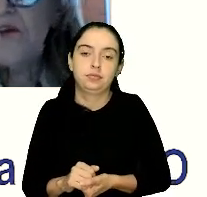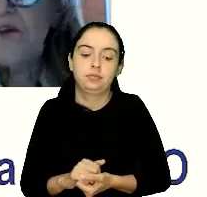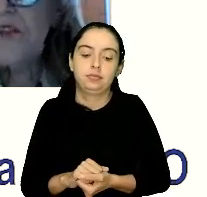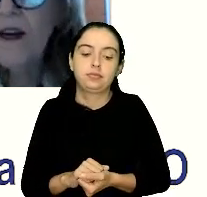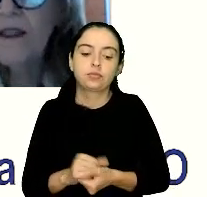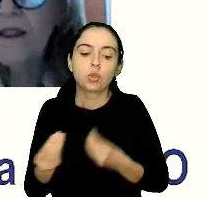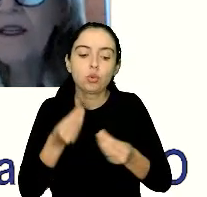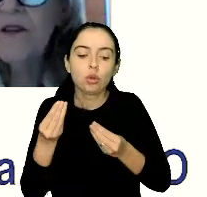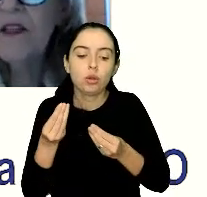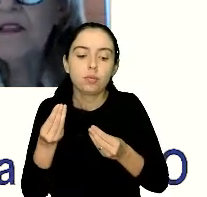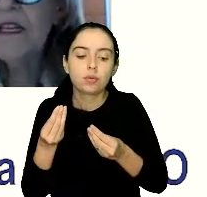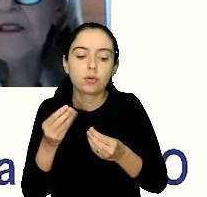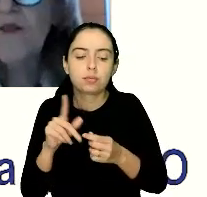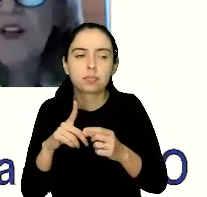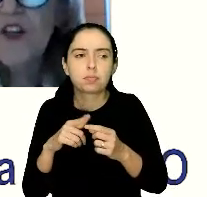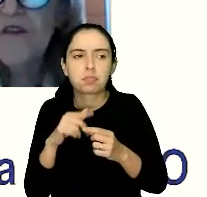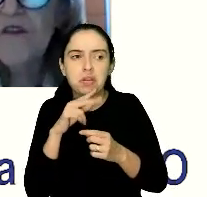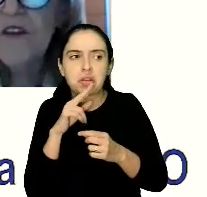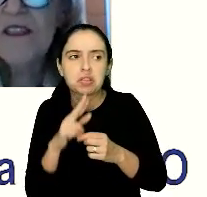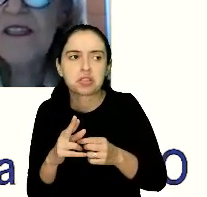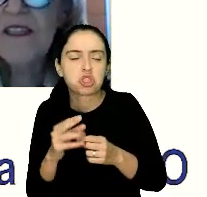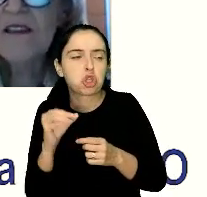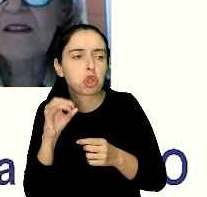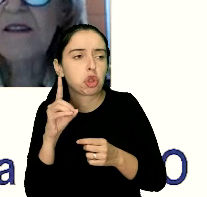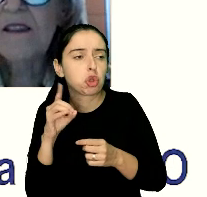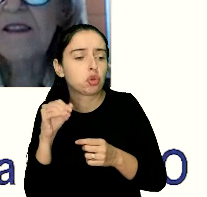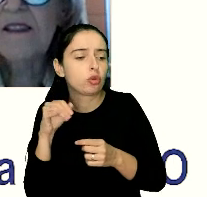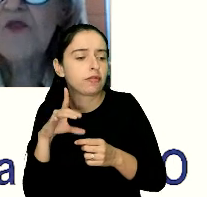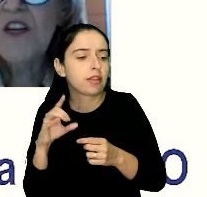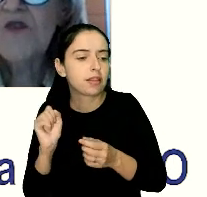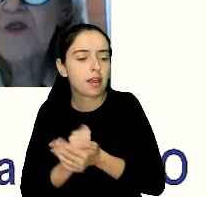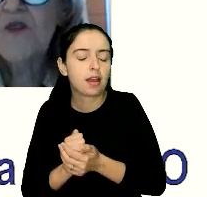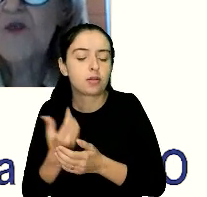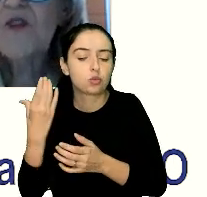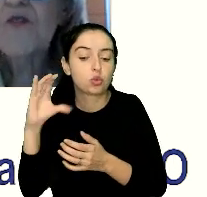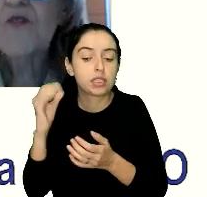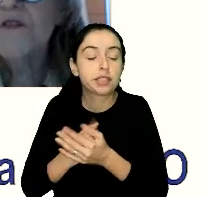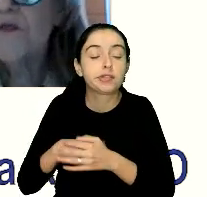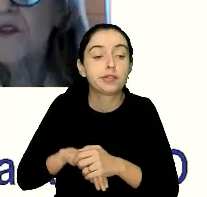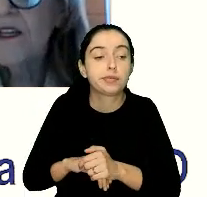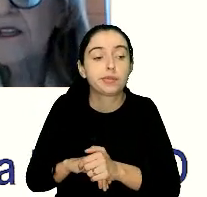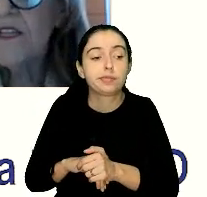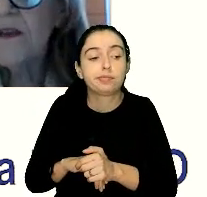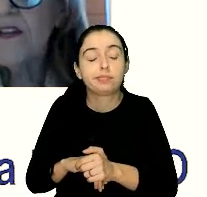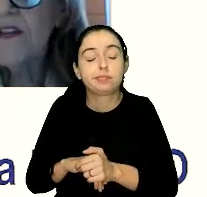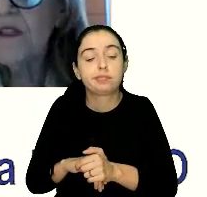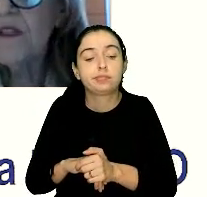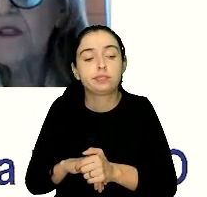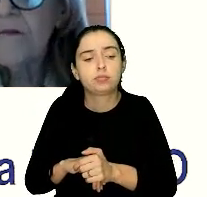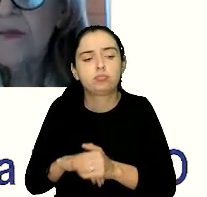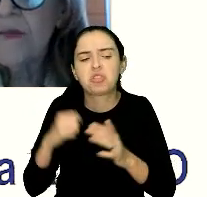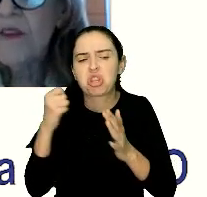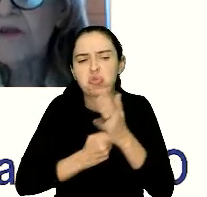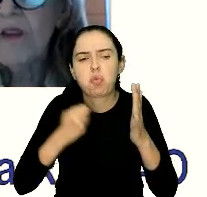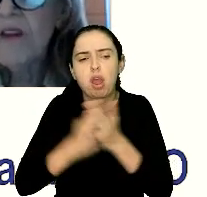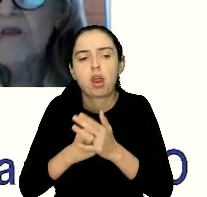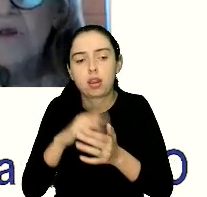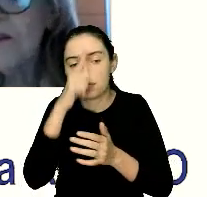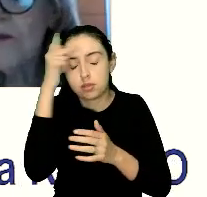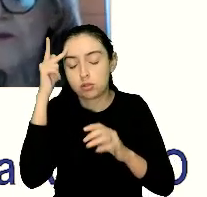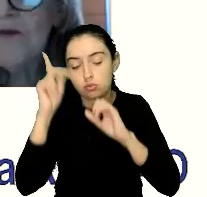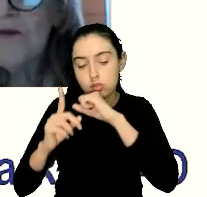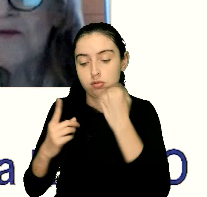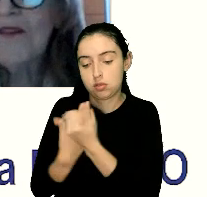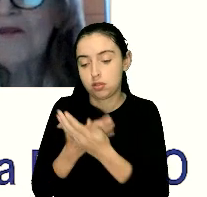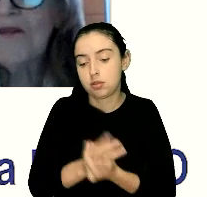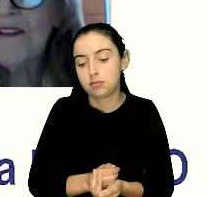você pode duvidar, né, da questão científica, etc.? Esse é um gesto contra o otimismo da espécie humana. Então, tem que